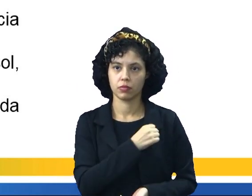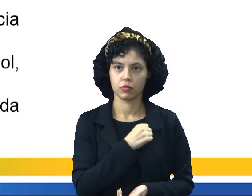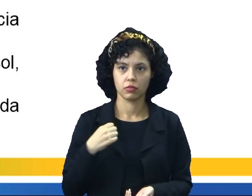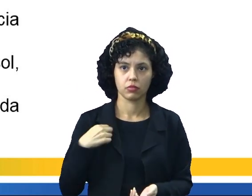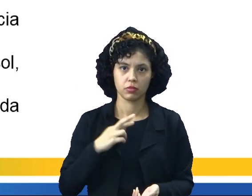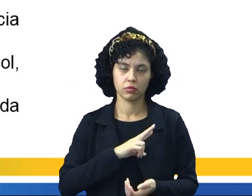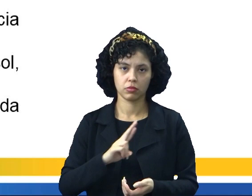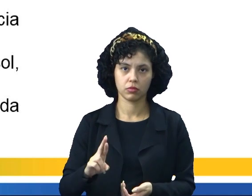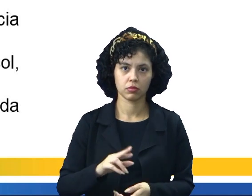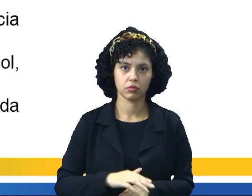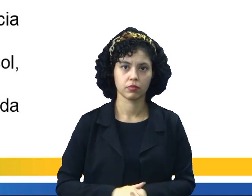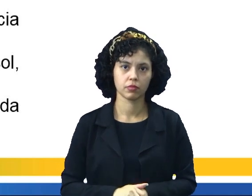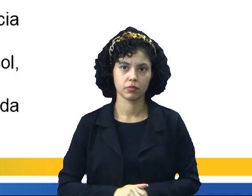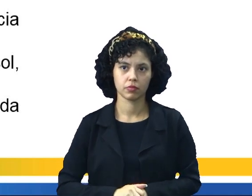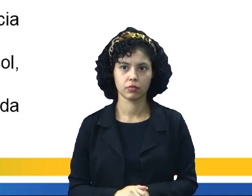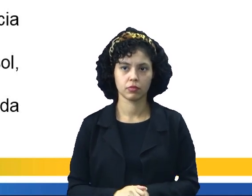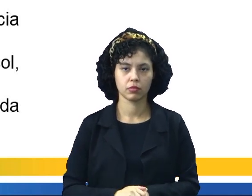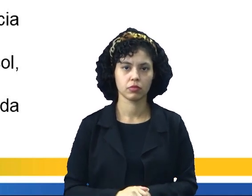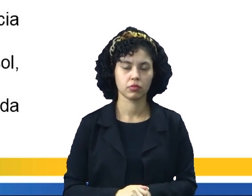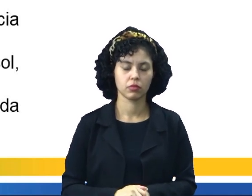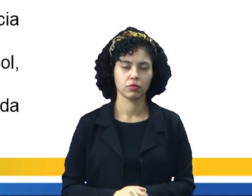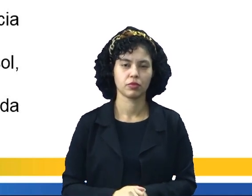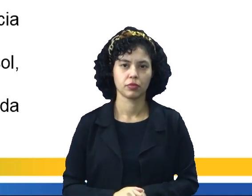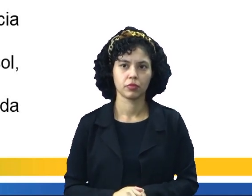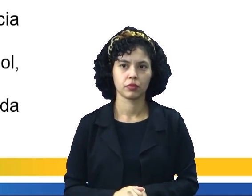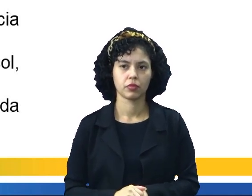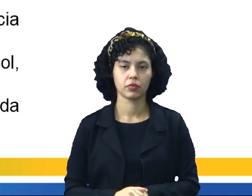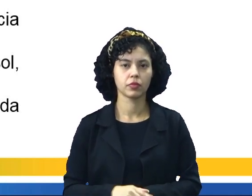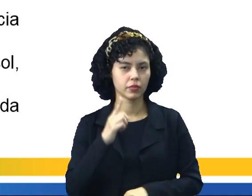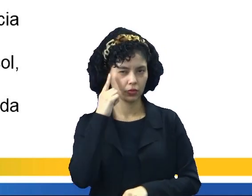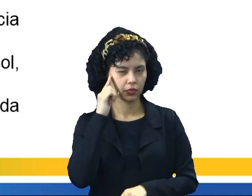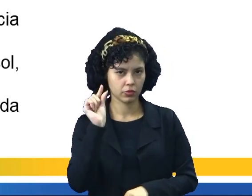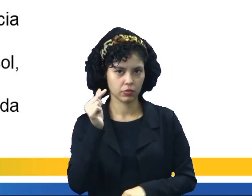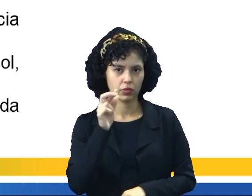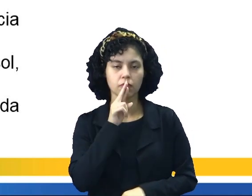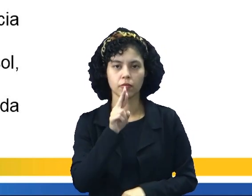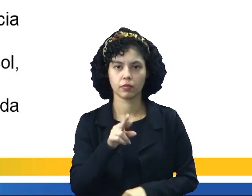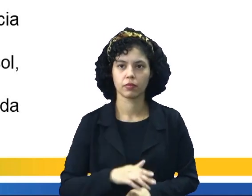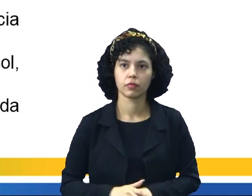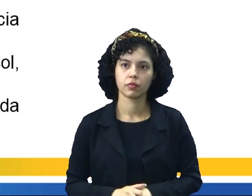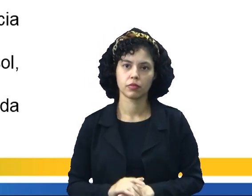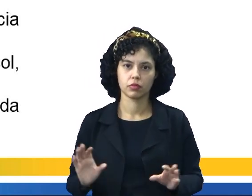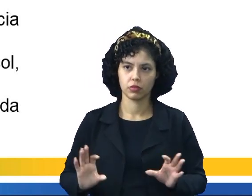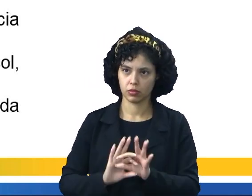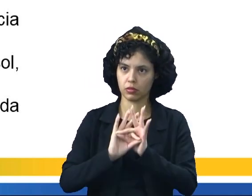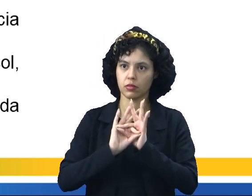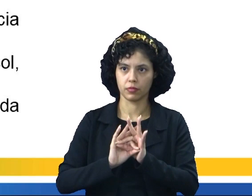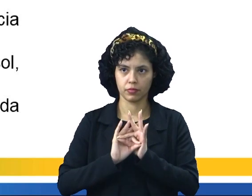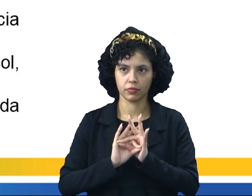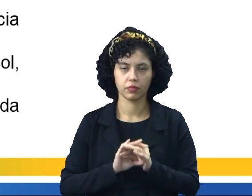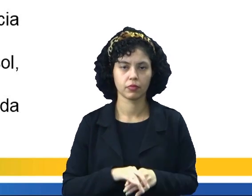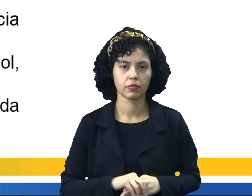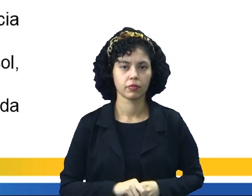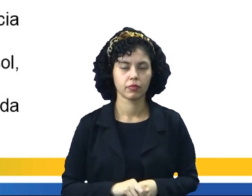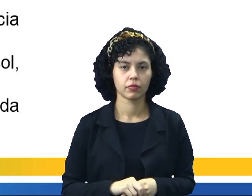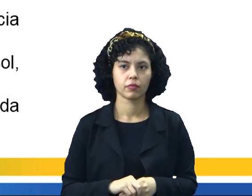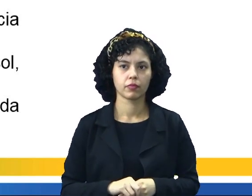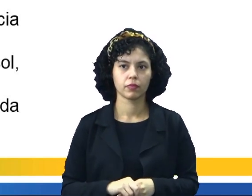da religião maia. Então, vamos lá. Pensando um pouco na relação e na resposta